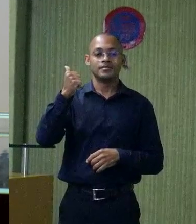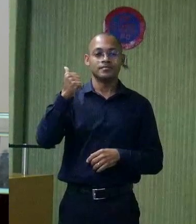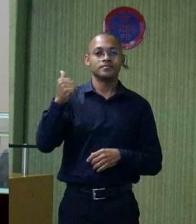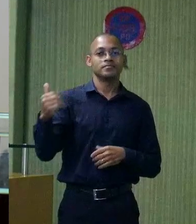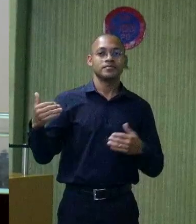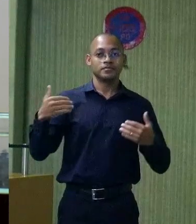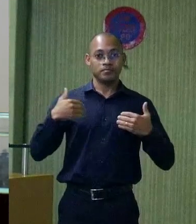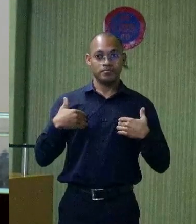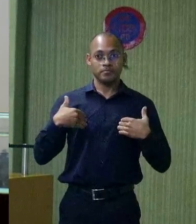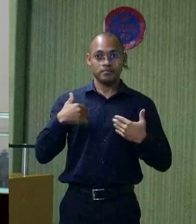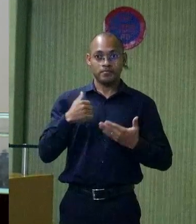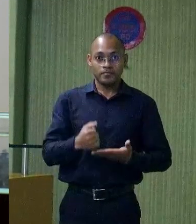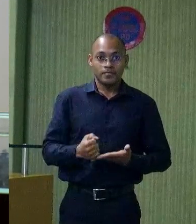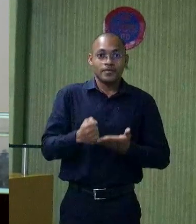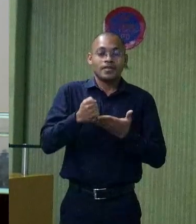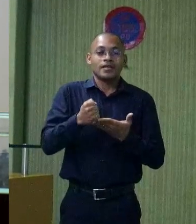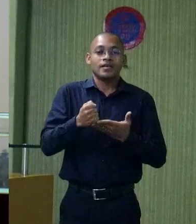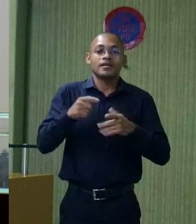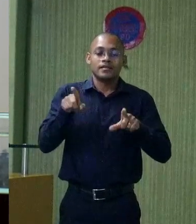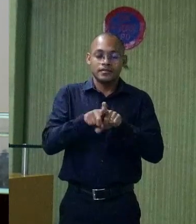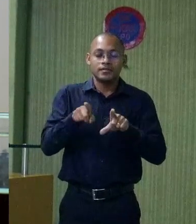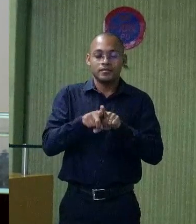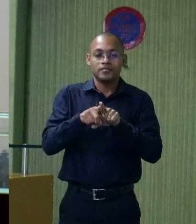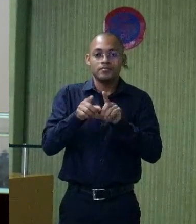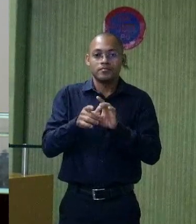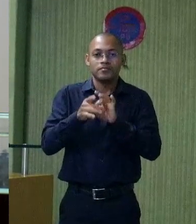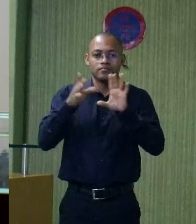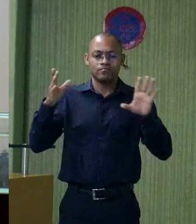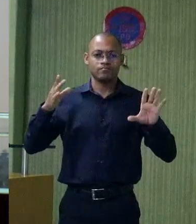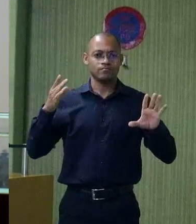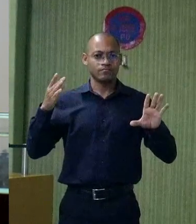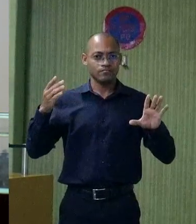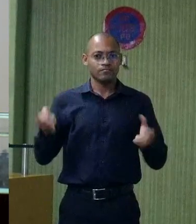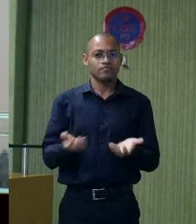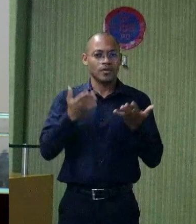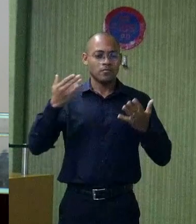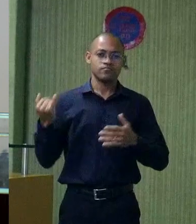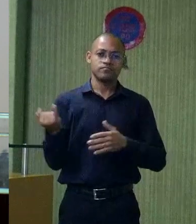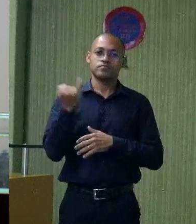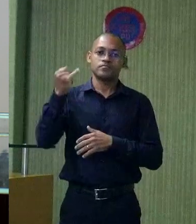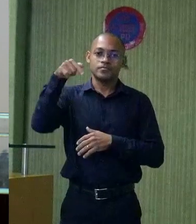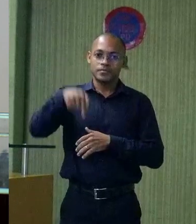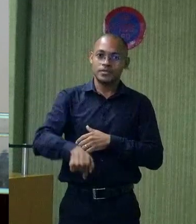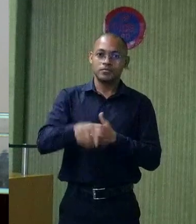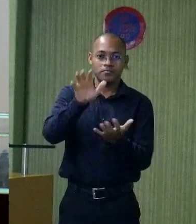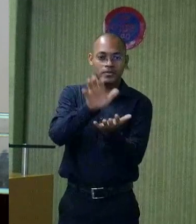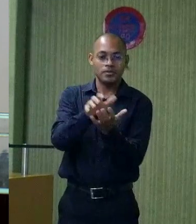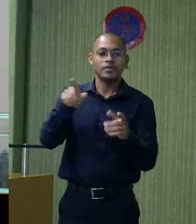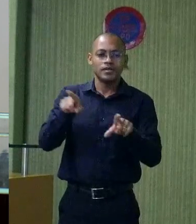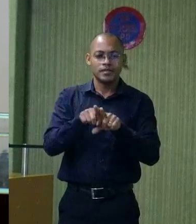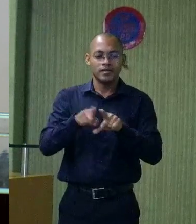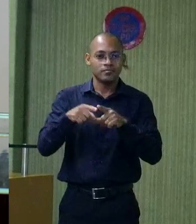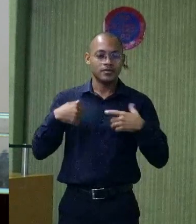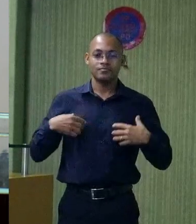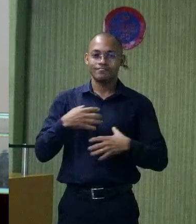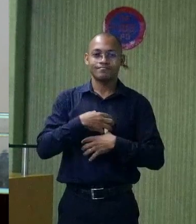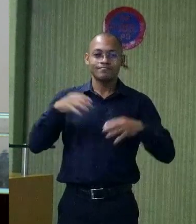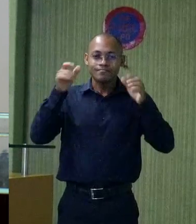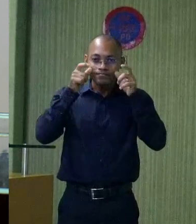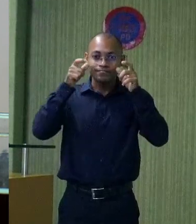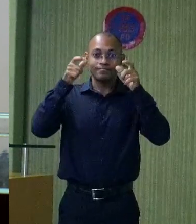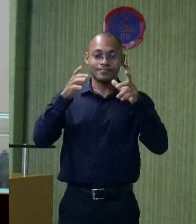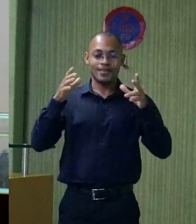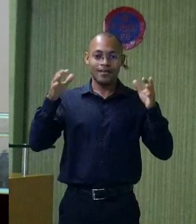eh e fazer valer a educação em Pernambuco e me fazer brilhar os olhos isso é muito importante né